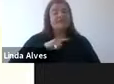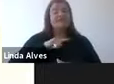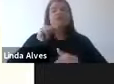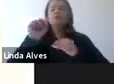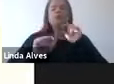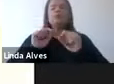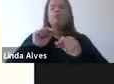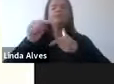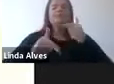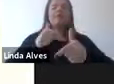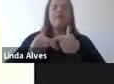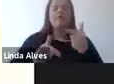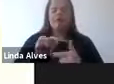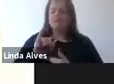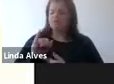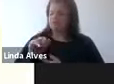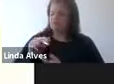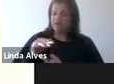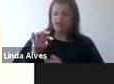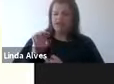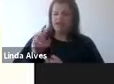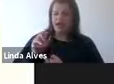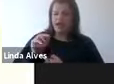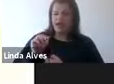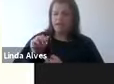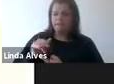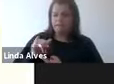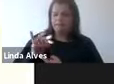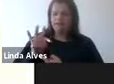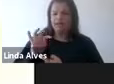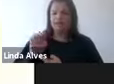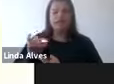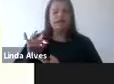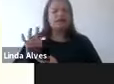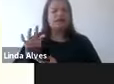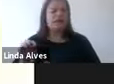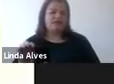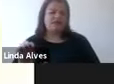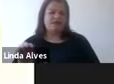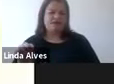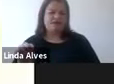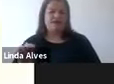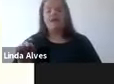intermitente, que é, na verdade, uma forma em que o trabalhador não trabalha mais